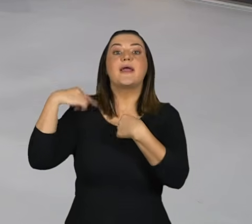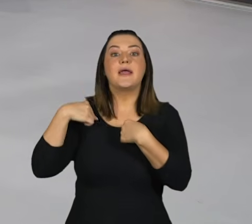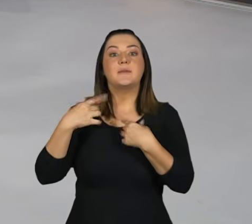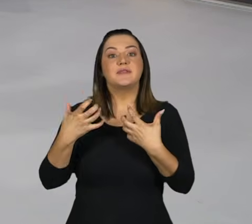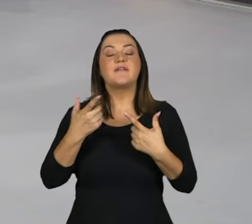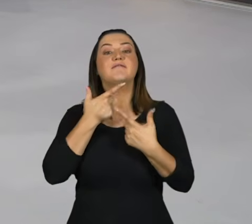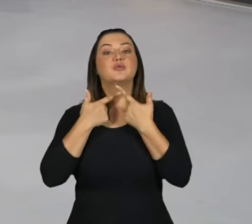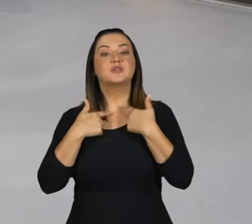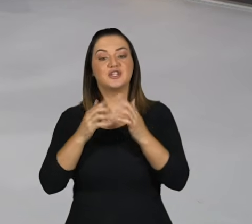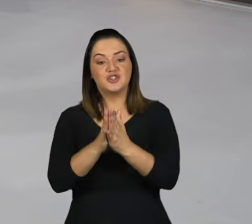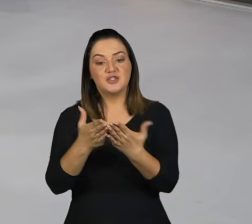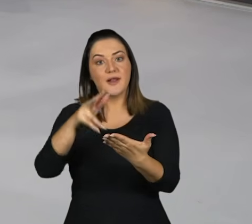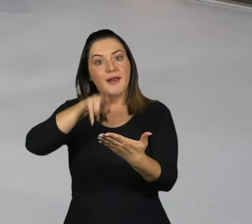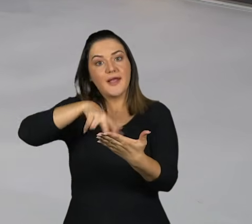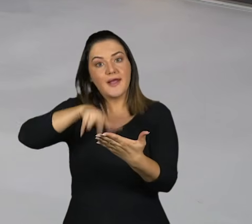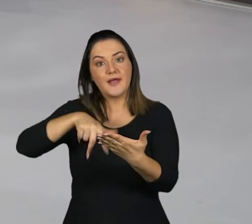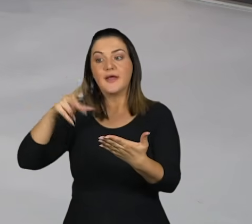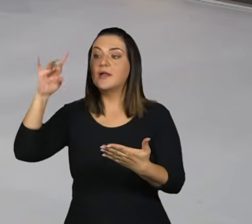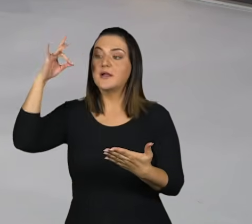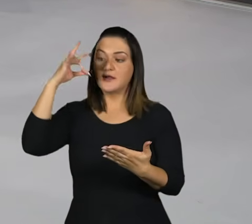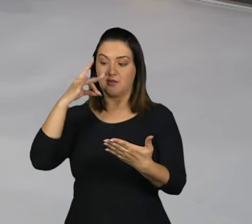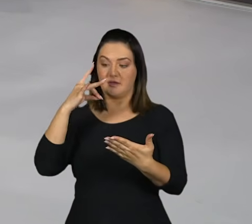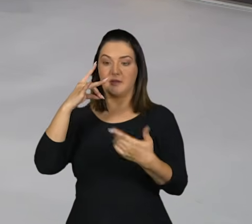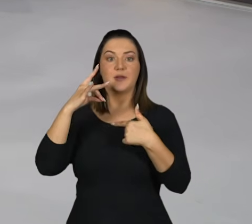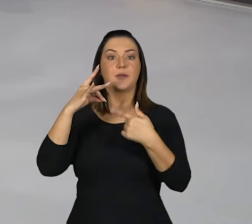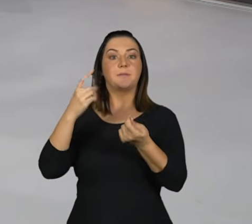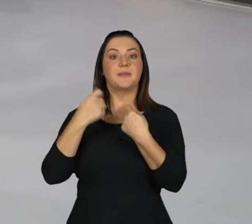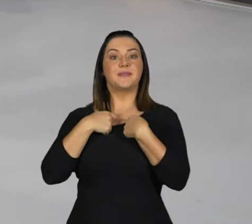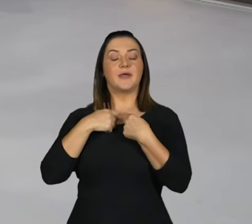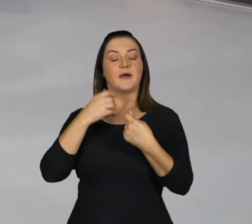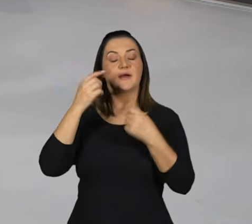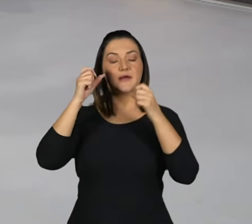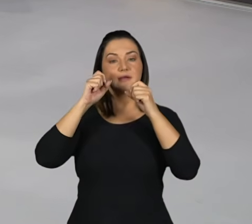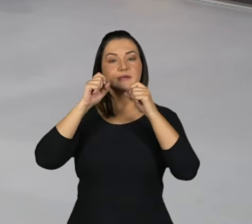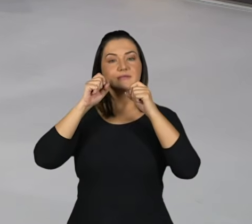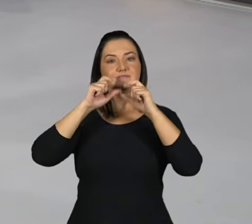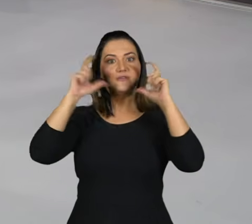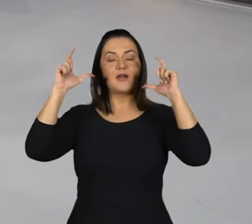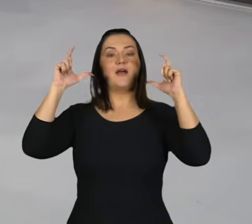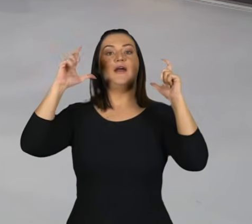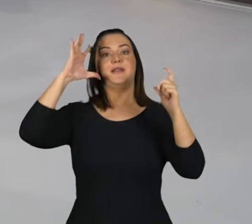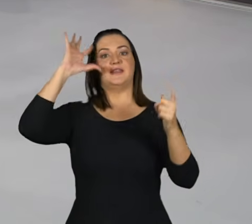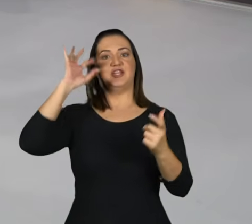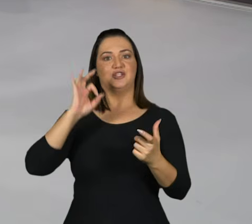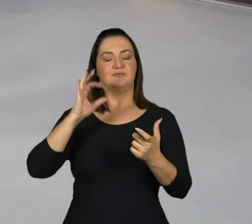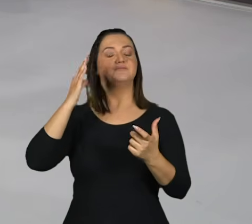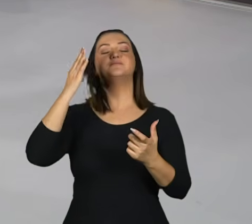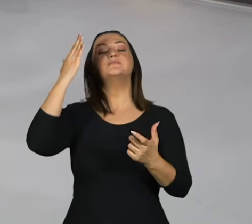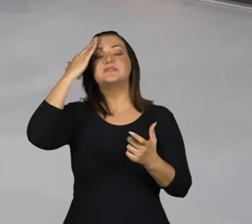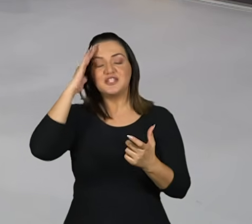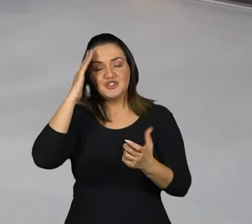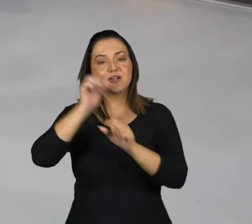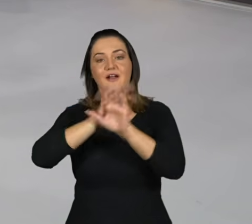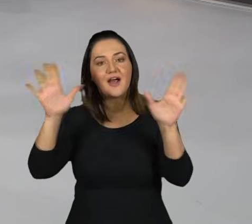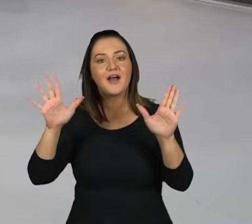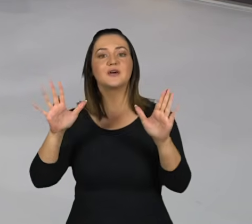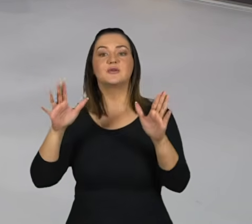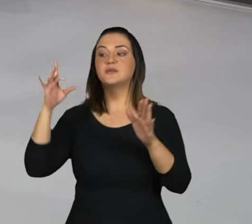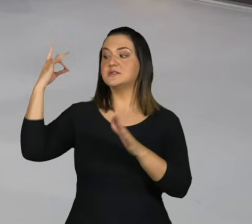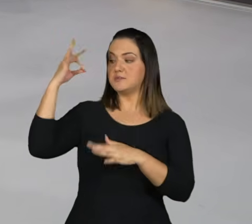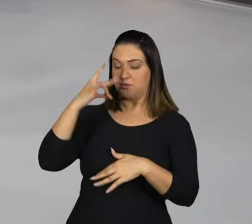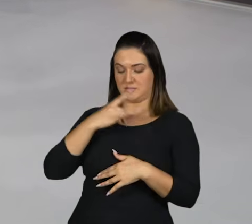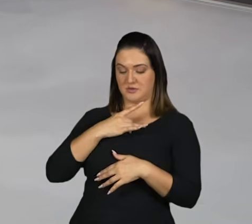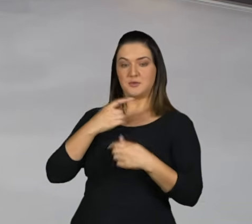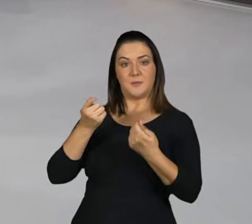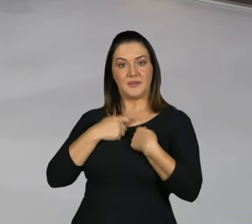o Espírito Santo que leva você a entender a Bíblia. É o Espírito Santo que leva você a aceitar a Bíblia. É o Espírito Santo que leva você